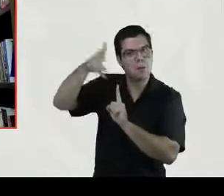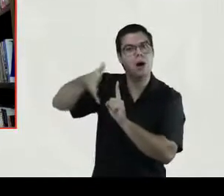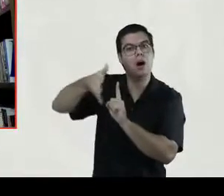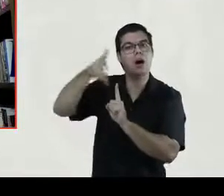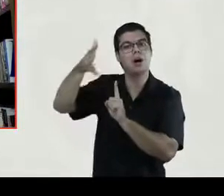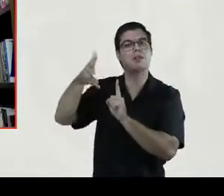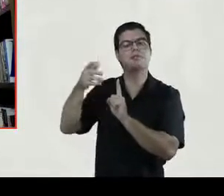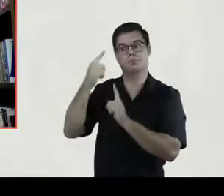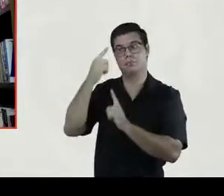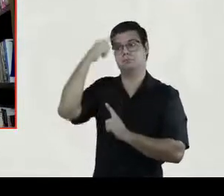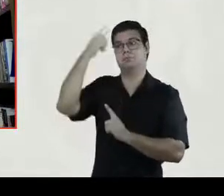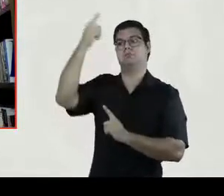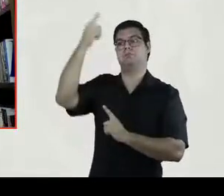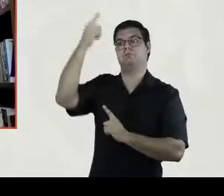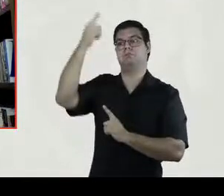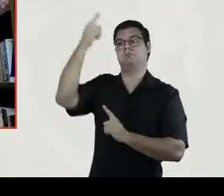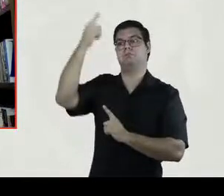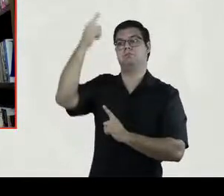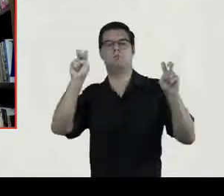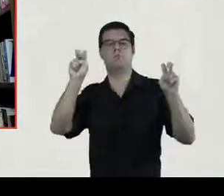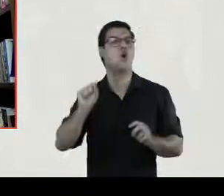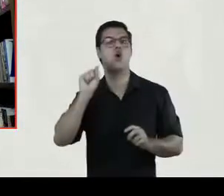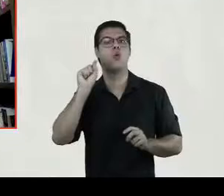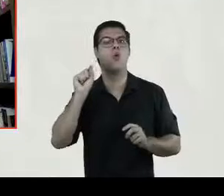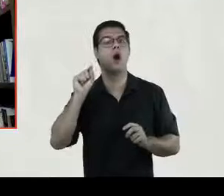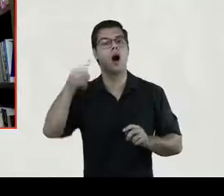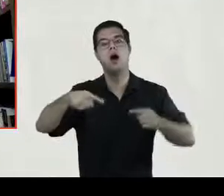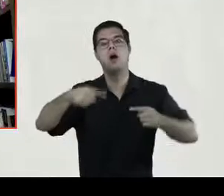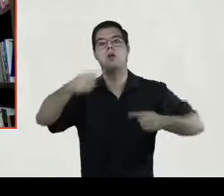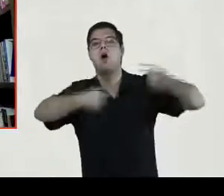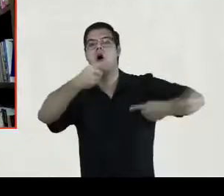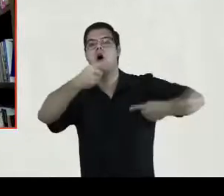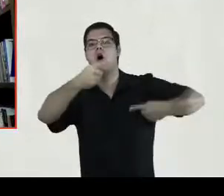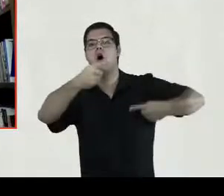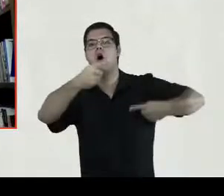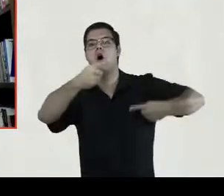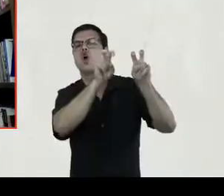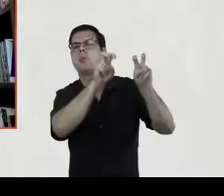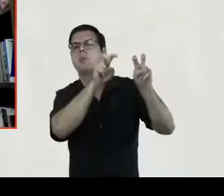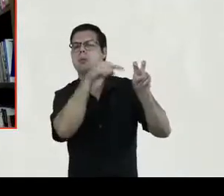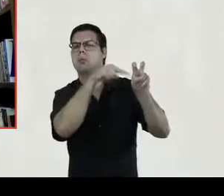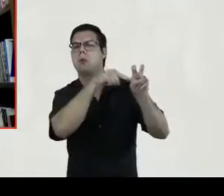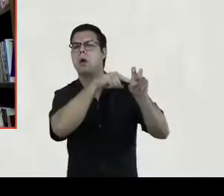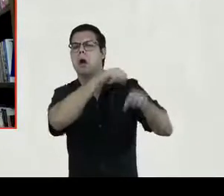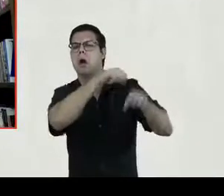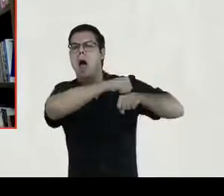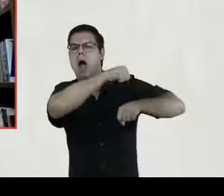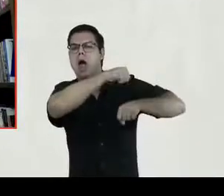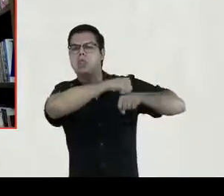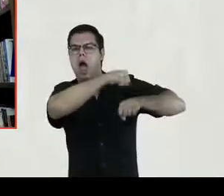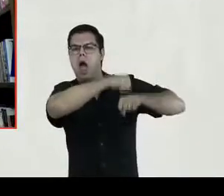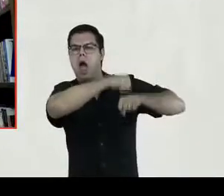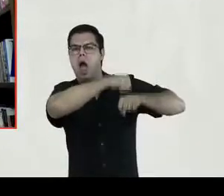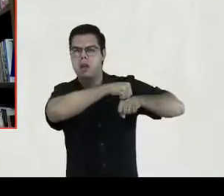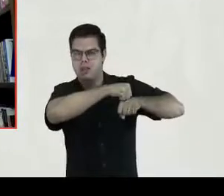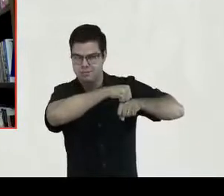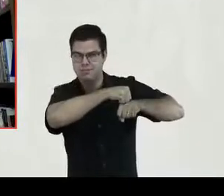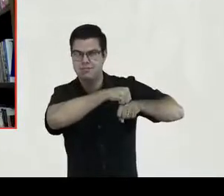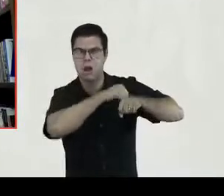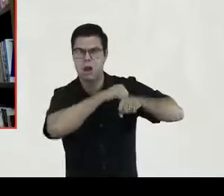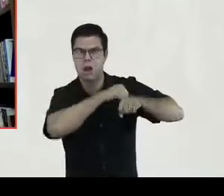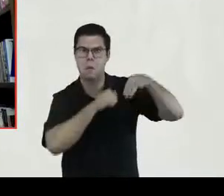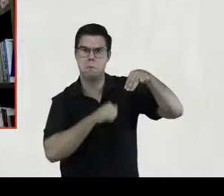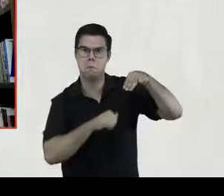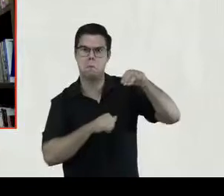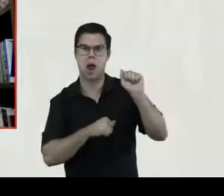das pautas que me veio à mente foi justamente essa discussão acerca do termo material, ou o termo matéria, né, que esteve presente